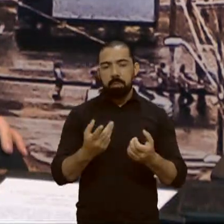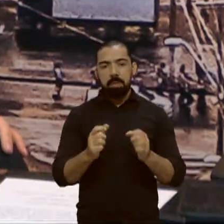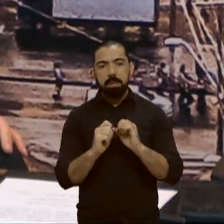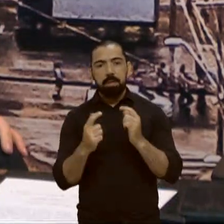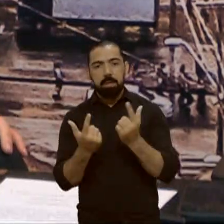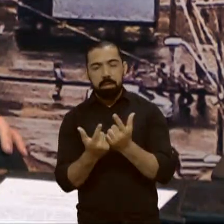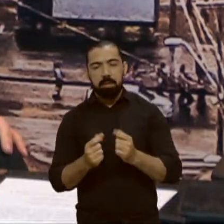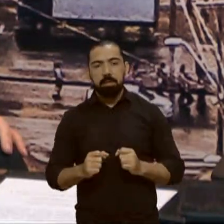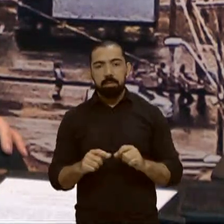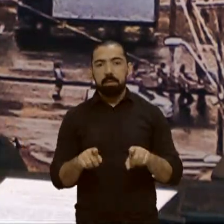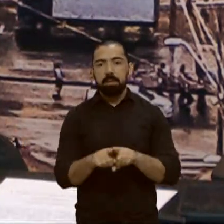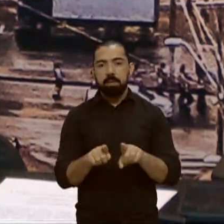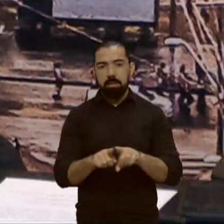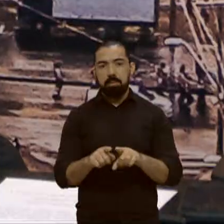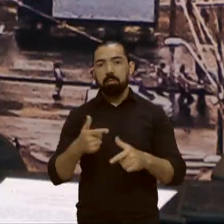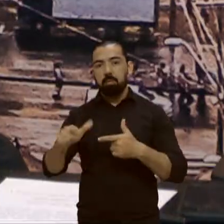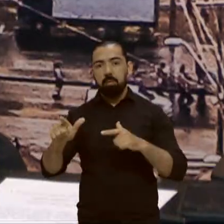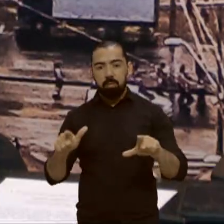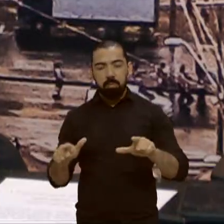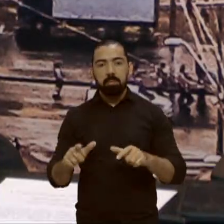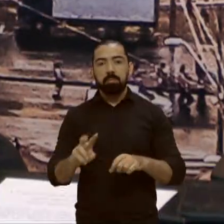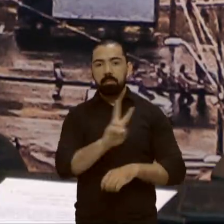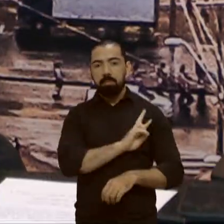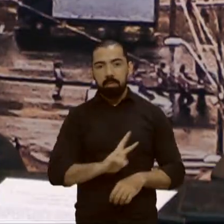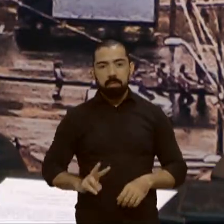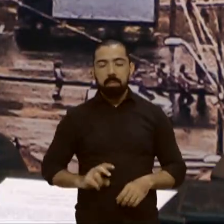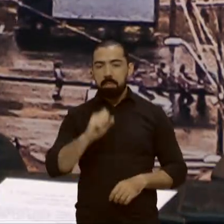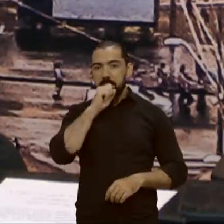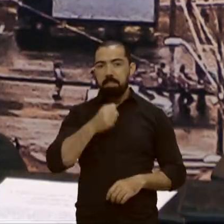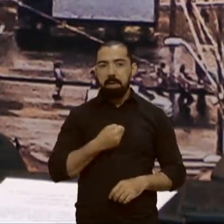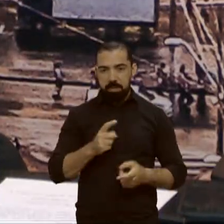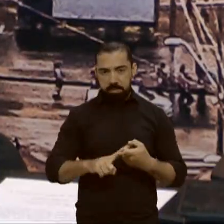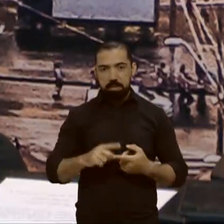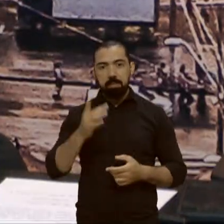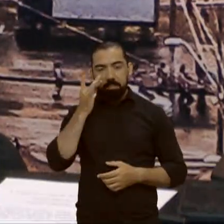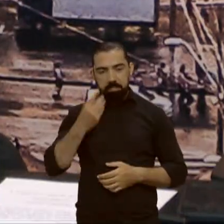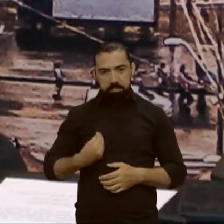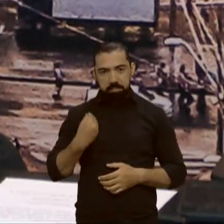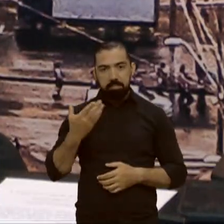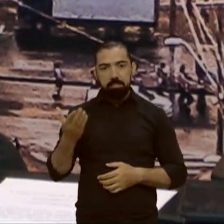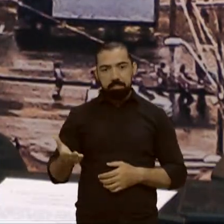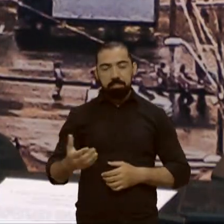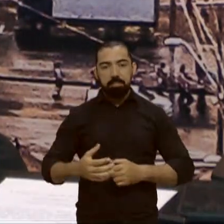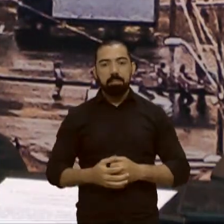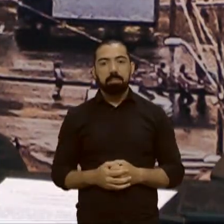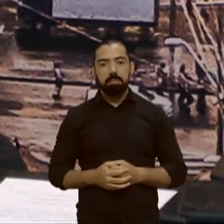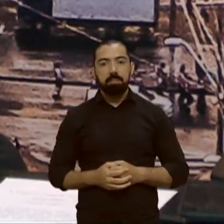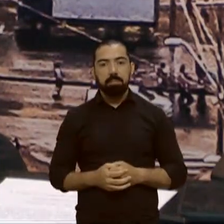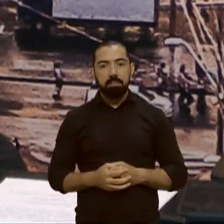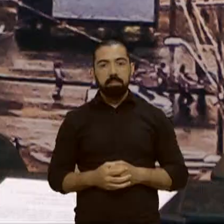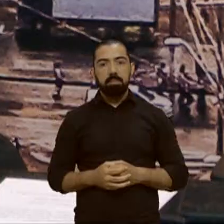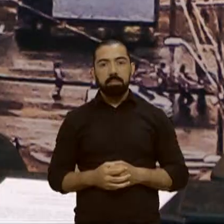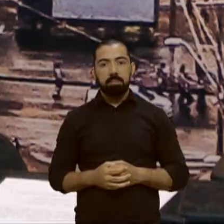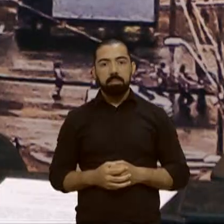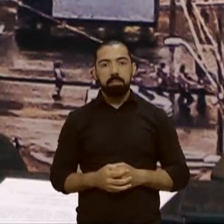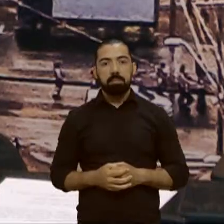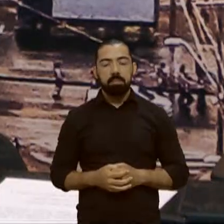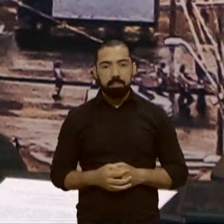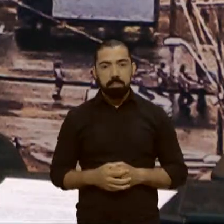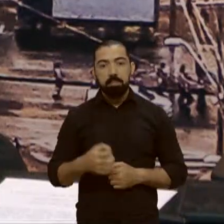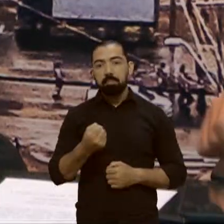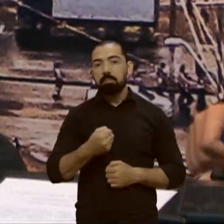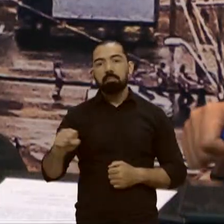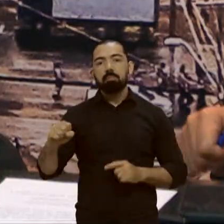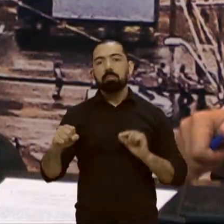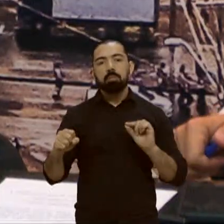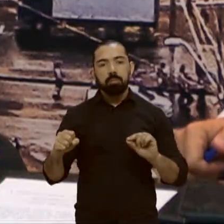da Câmara dos Vereadores, de Maracanaú, que está representado também hoje aqui, na defesa